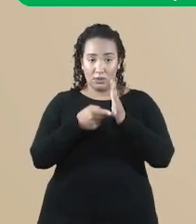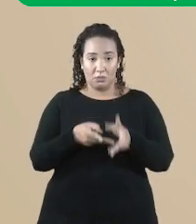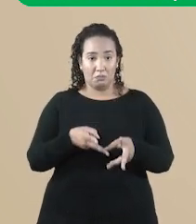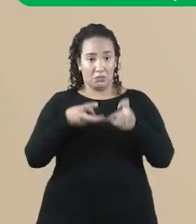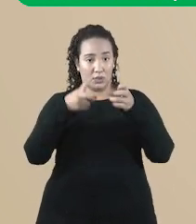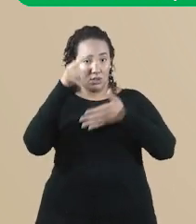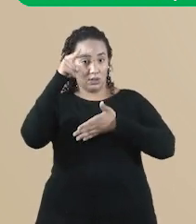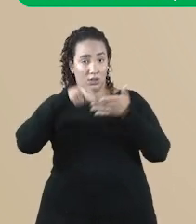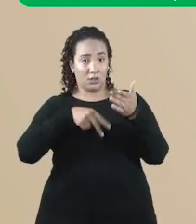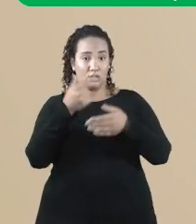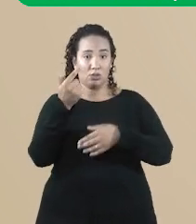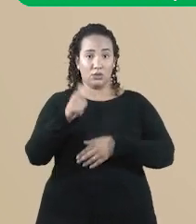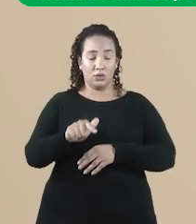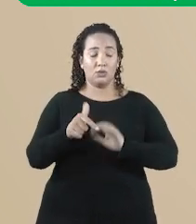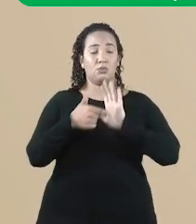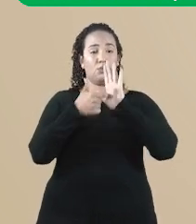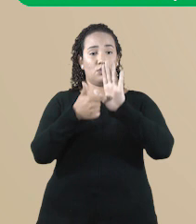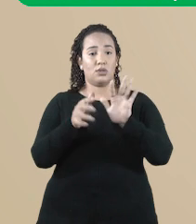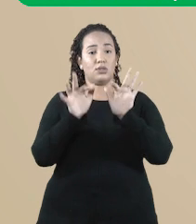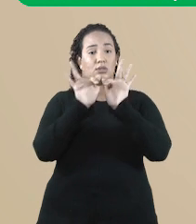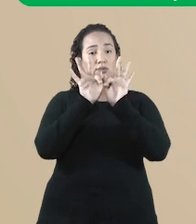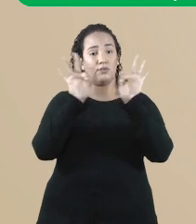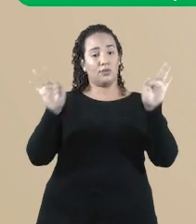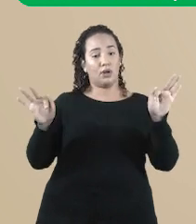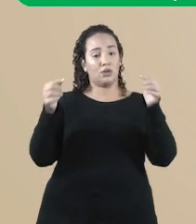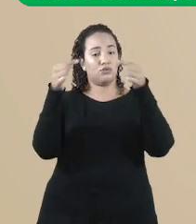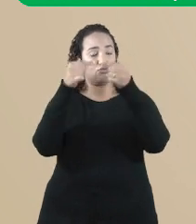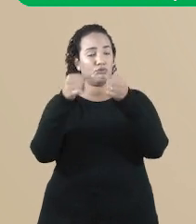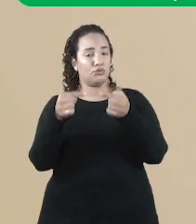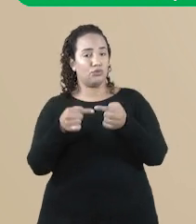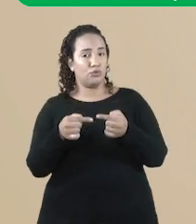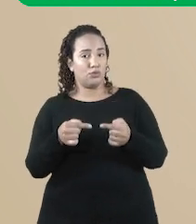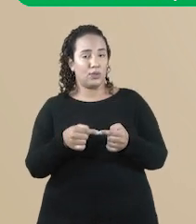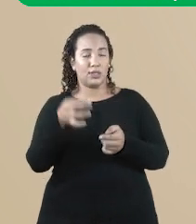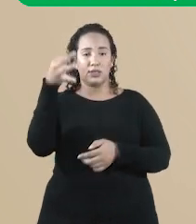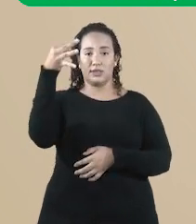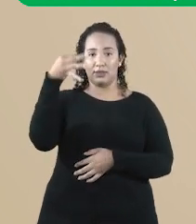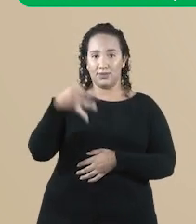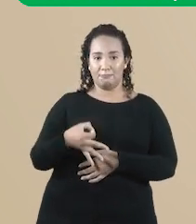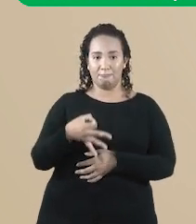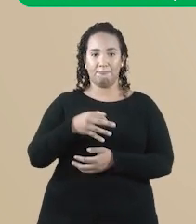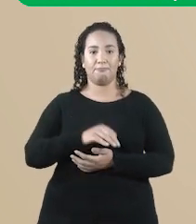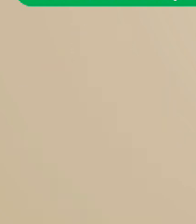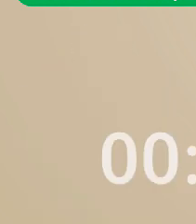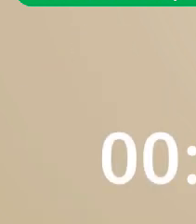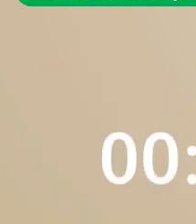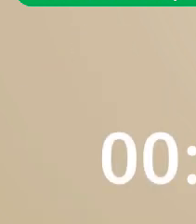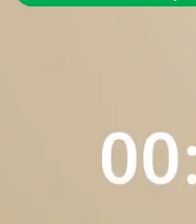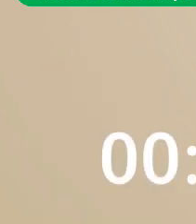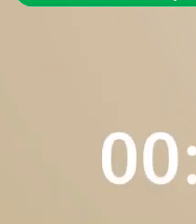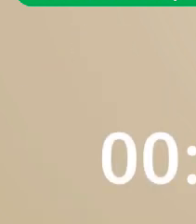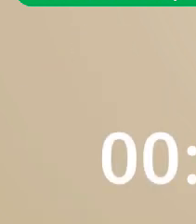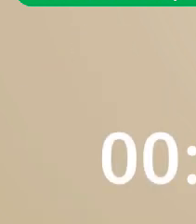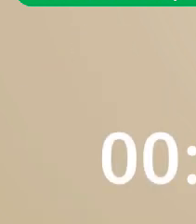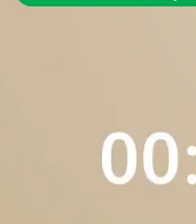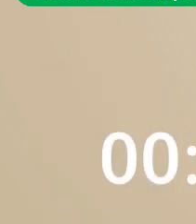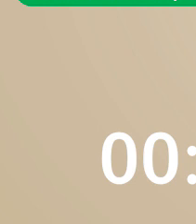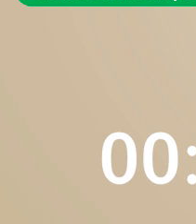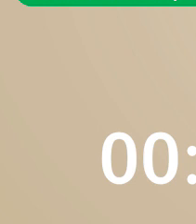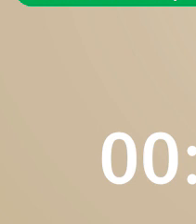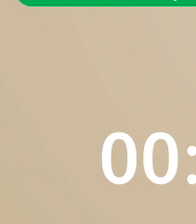verbete grilo e assinale a palavra em que pode ser usada sem perder o sentido de cada frase.